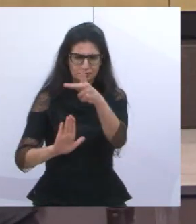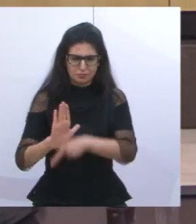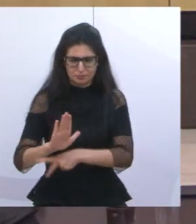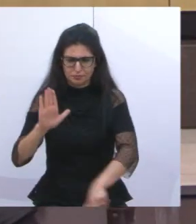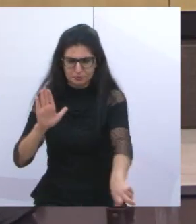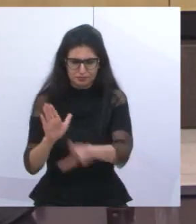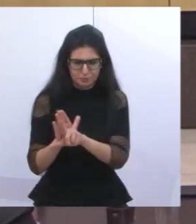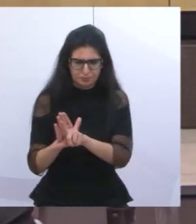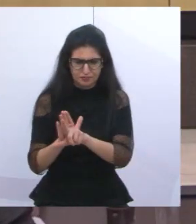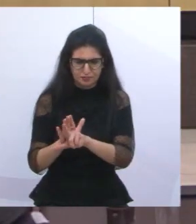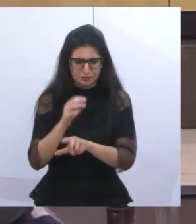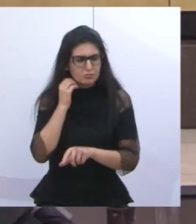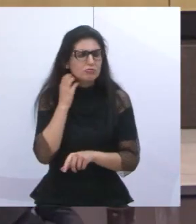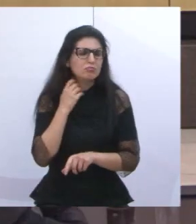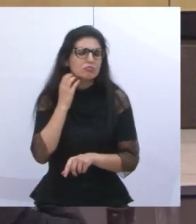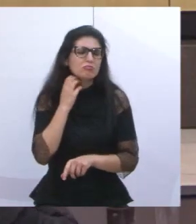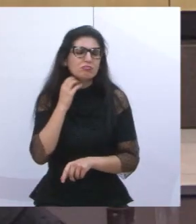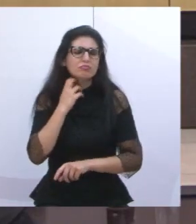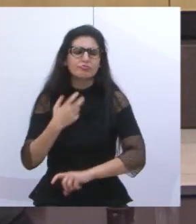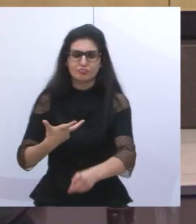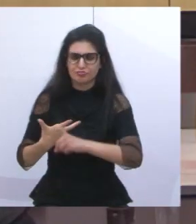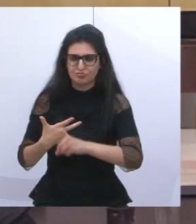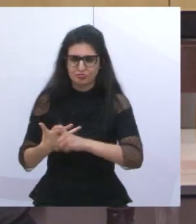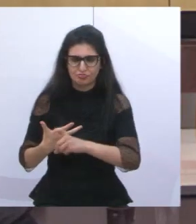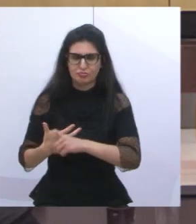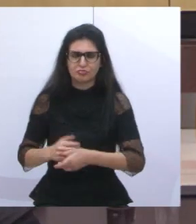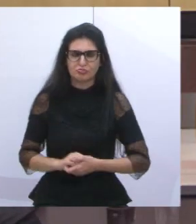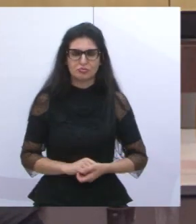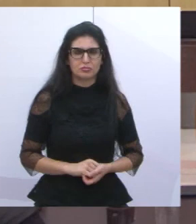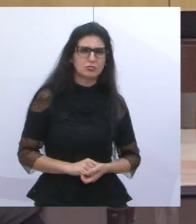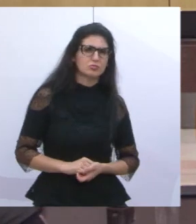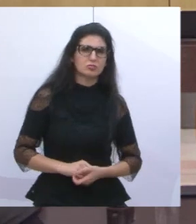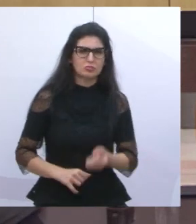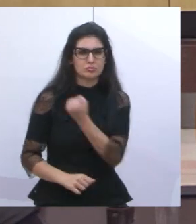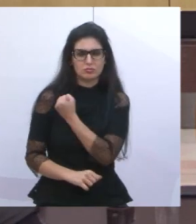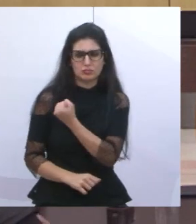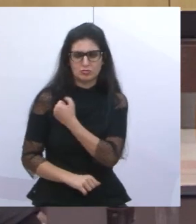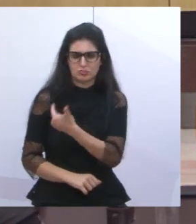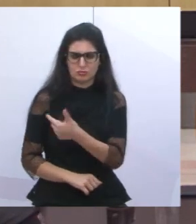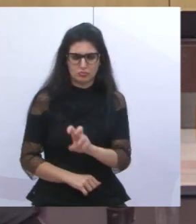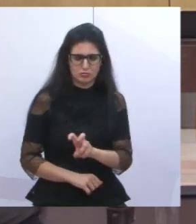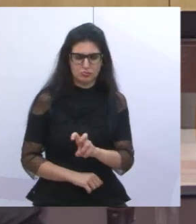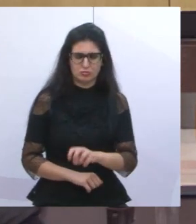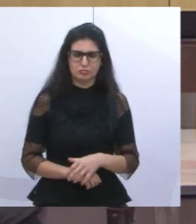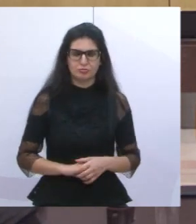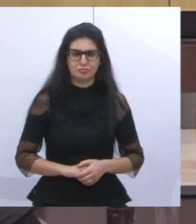Projeto de Lei do Executivo número